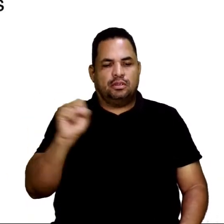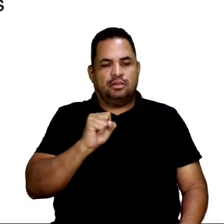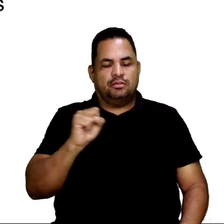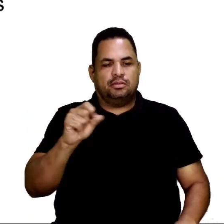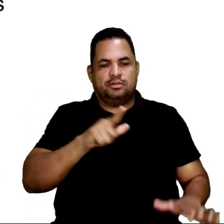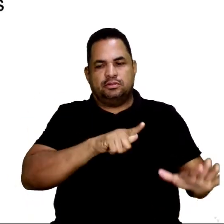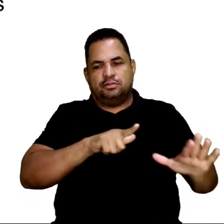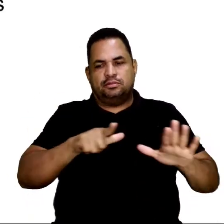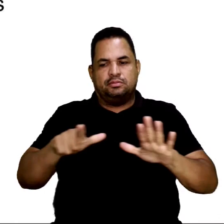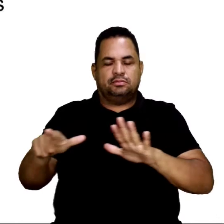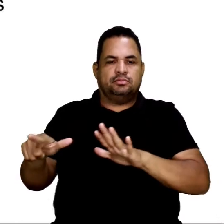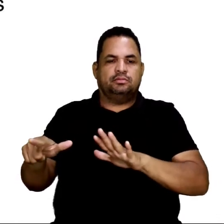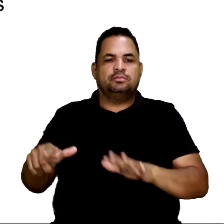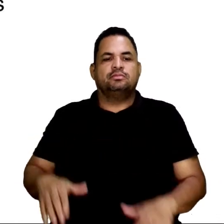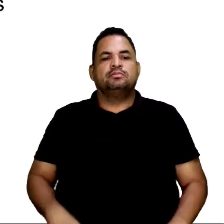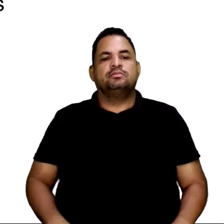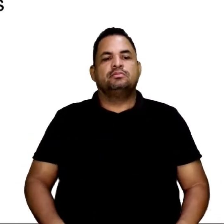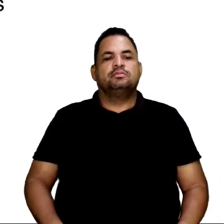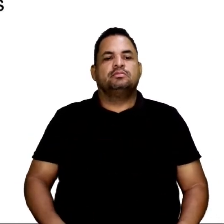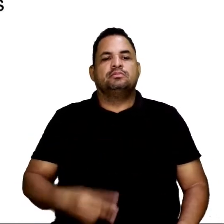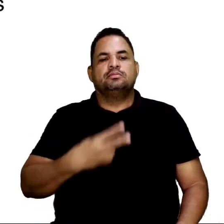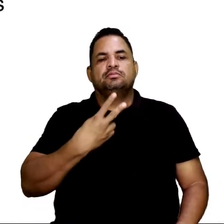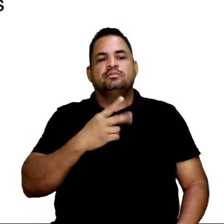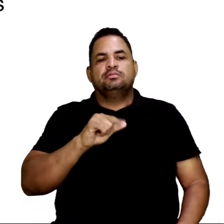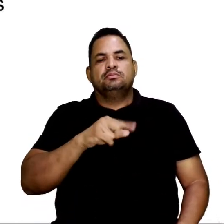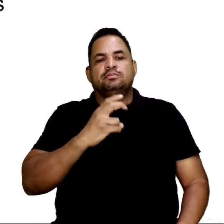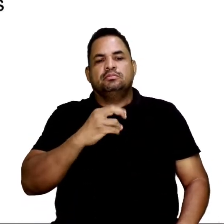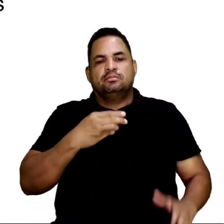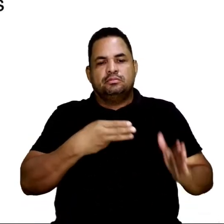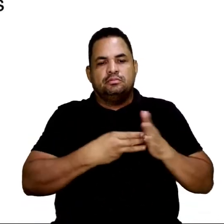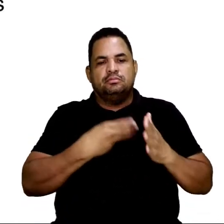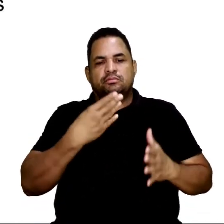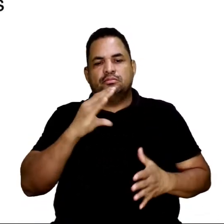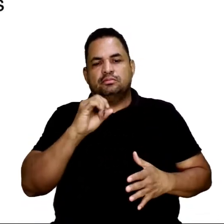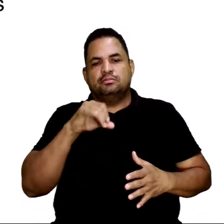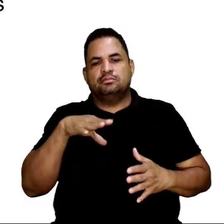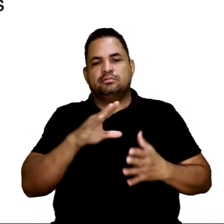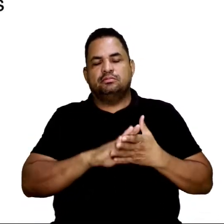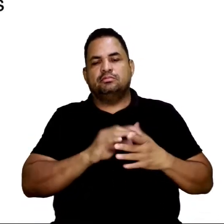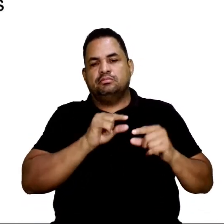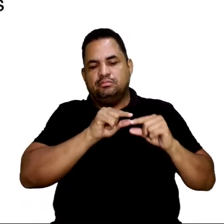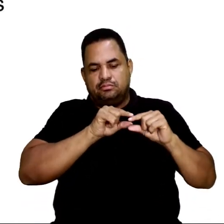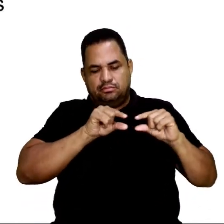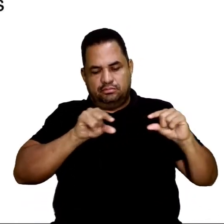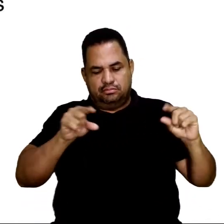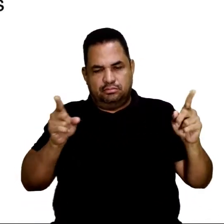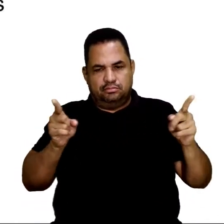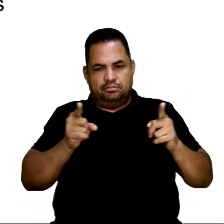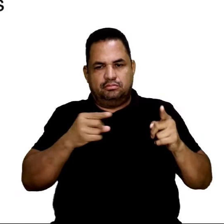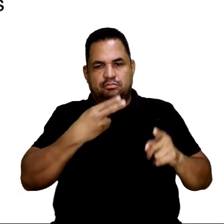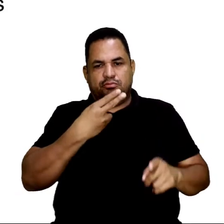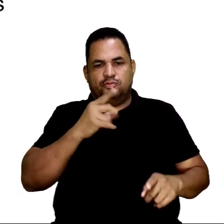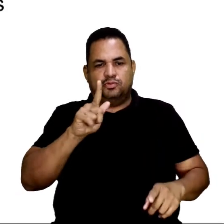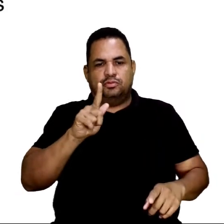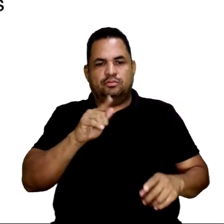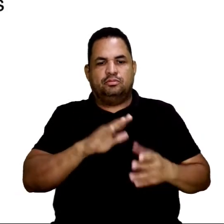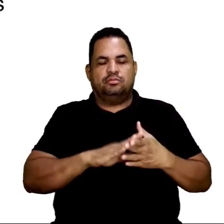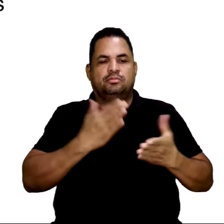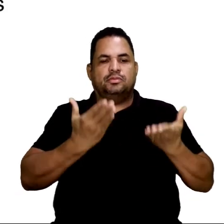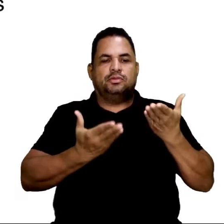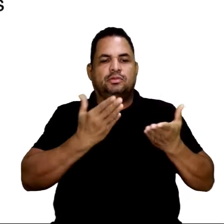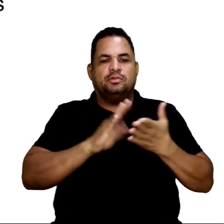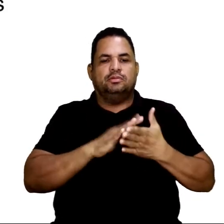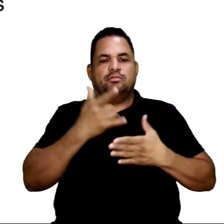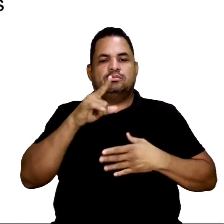esse bebê, esse embrião, com 2,5 a 3 centímetros de comprimento, já com 2 gramas.